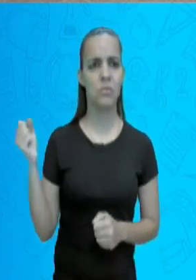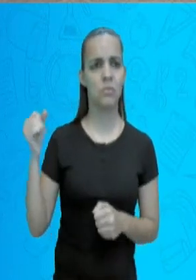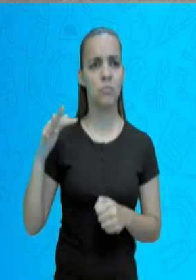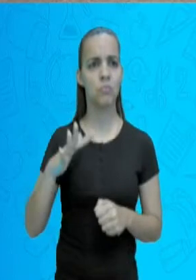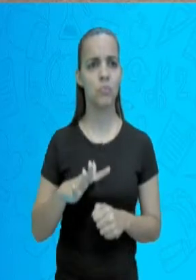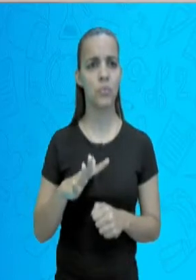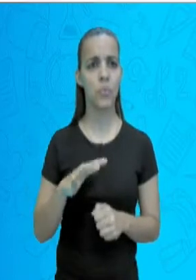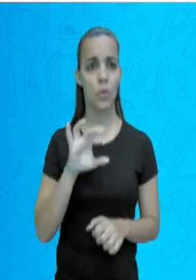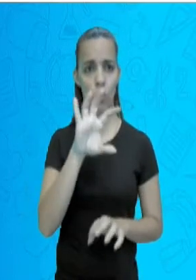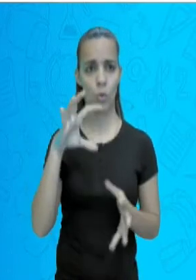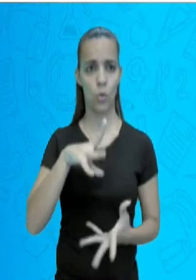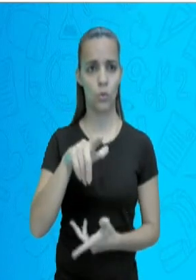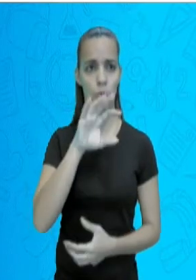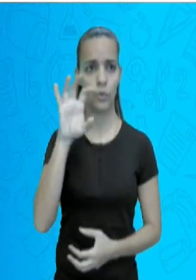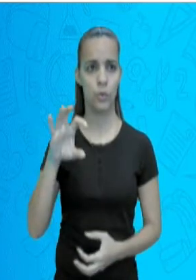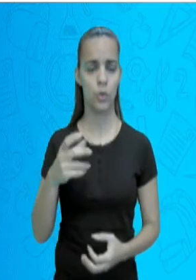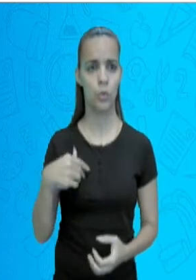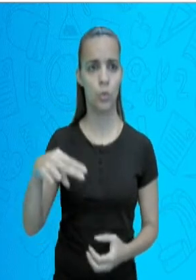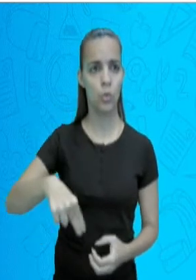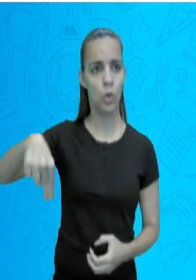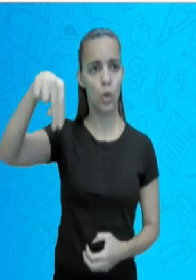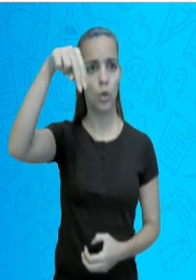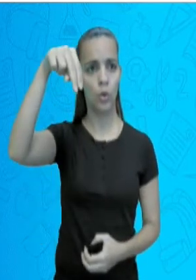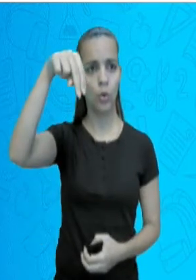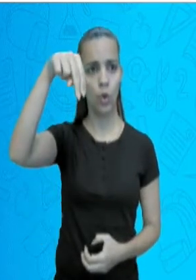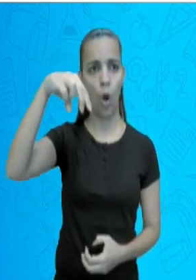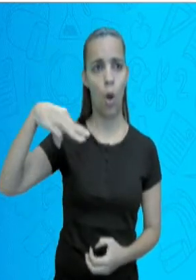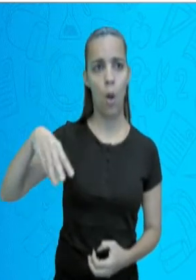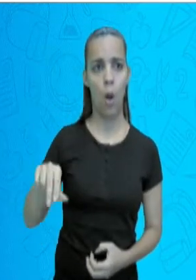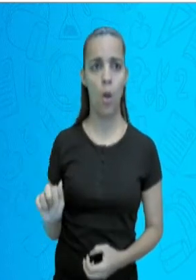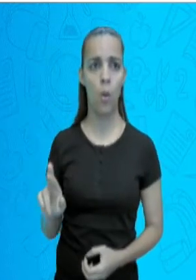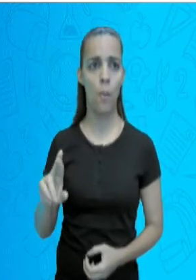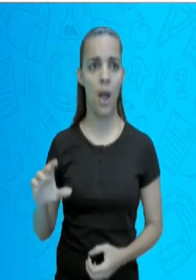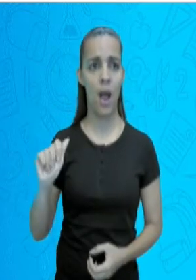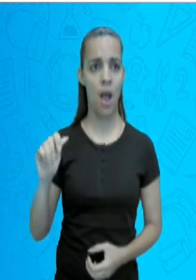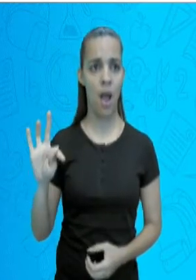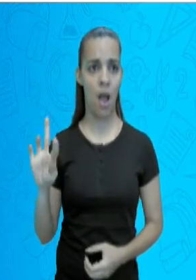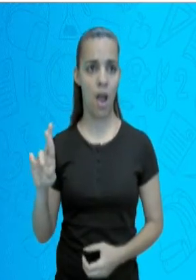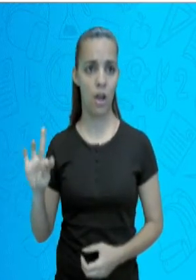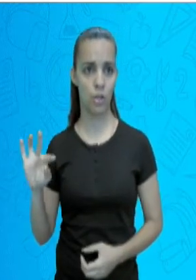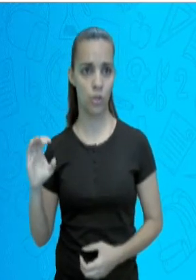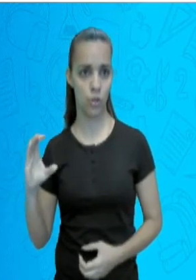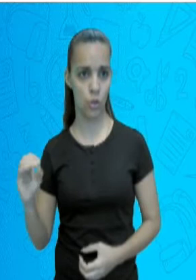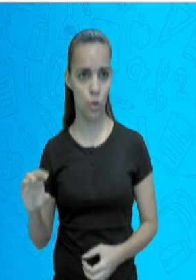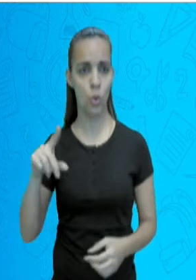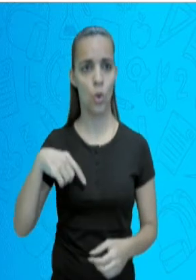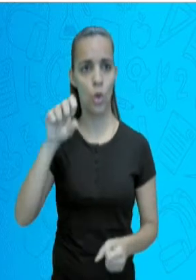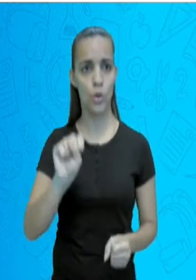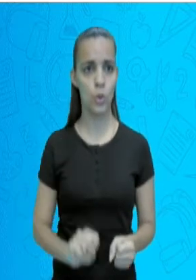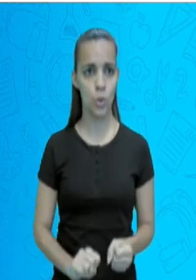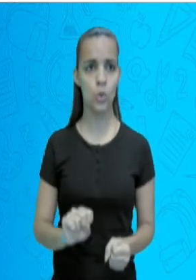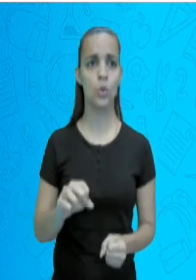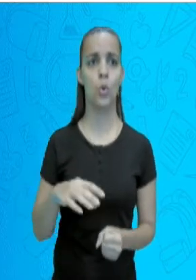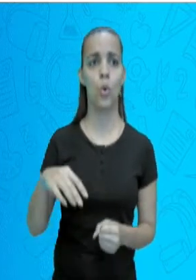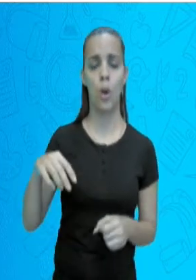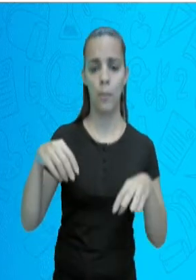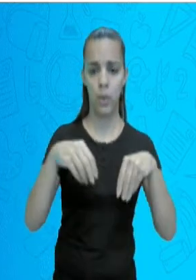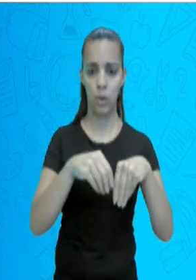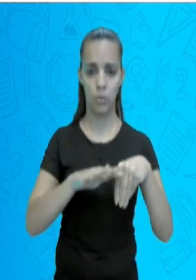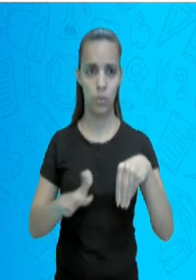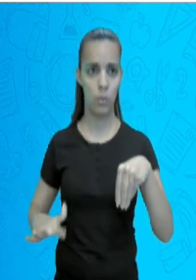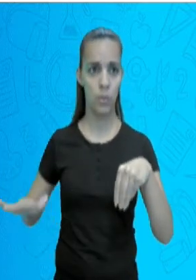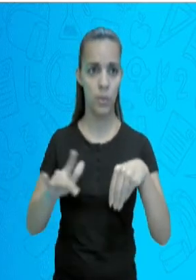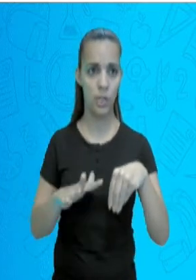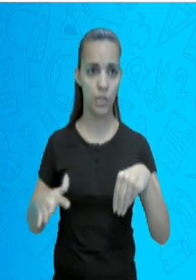ao norte pelo Mar Ártico, ao sul pelo Mediterrâneo e Mar Negro. A